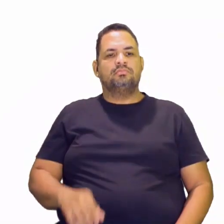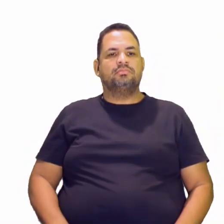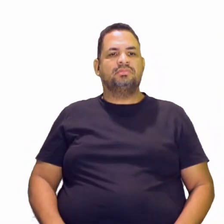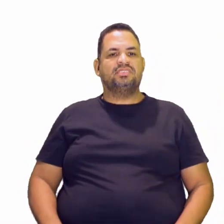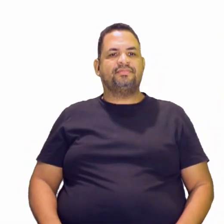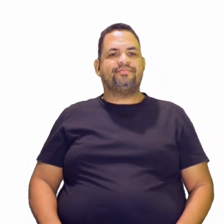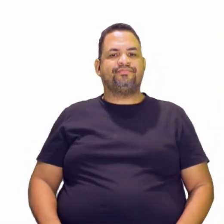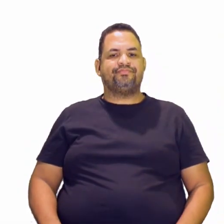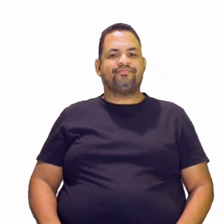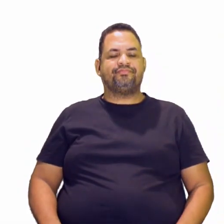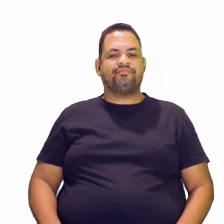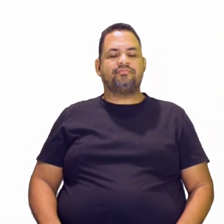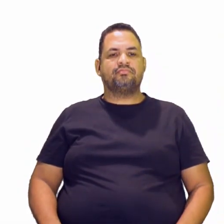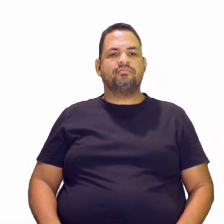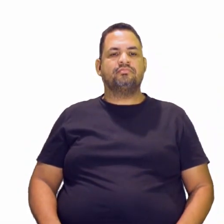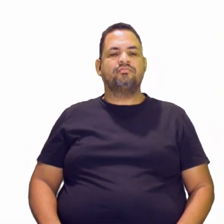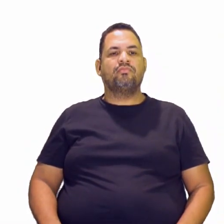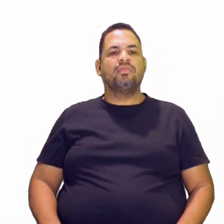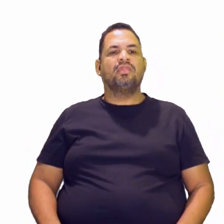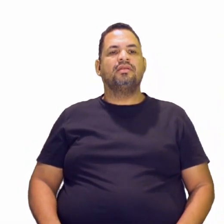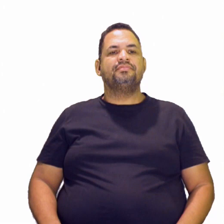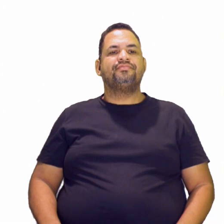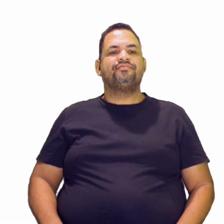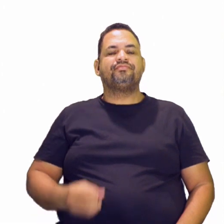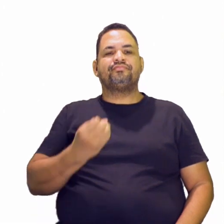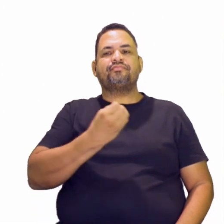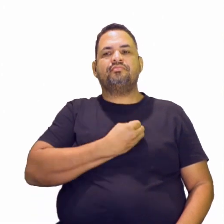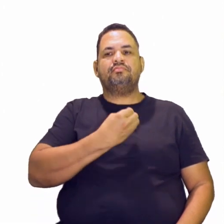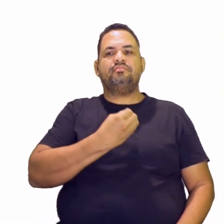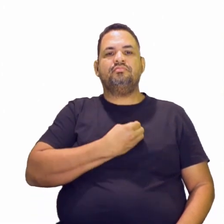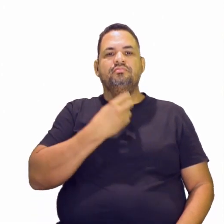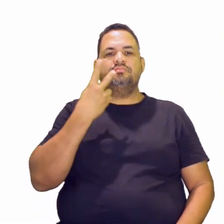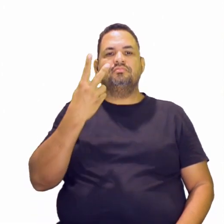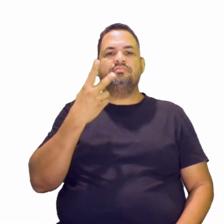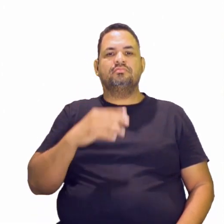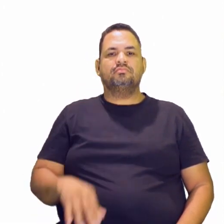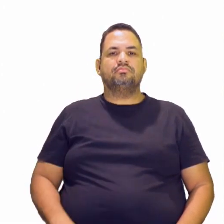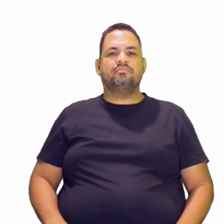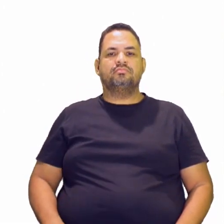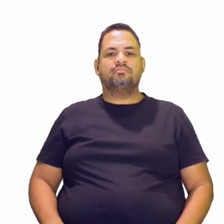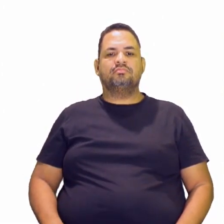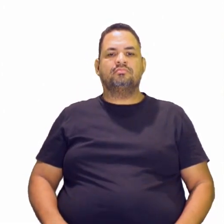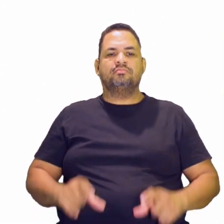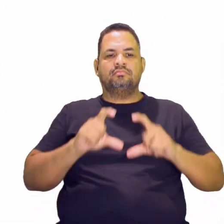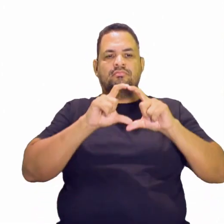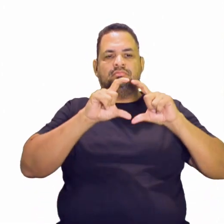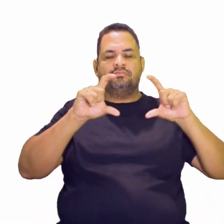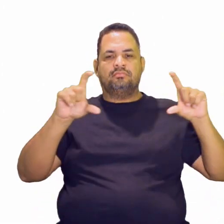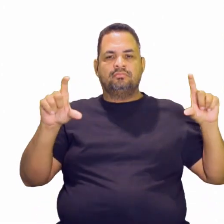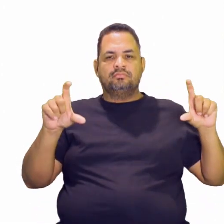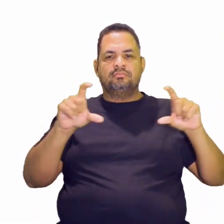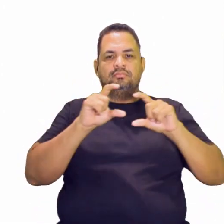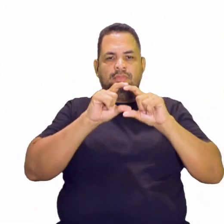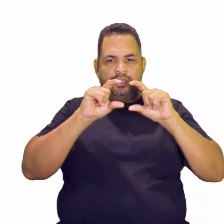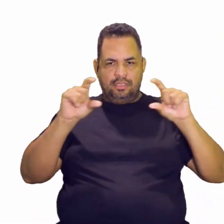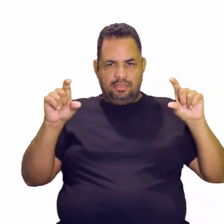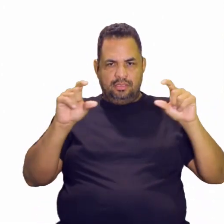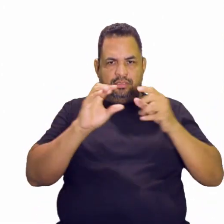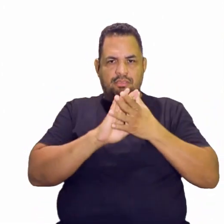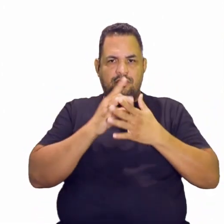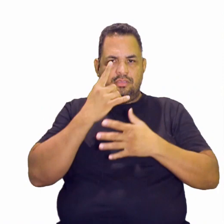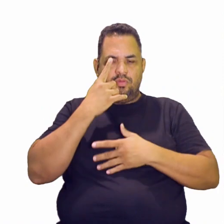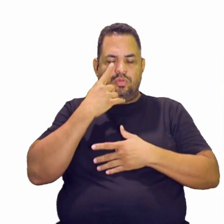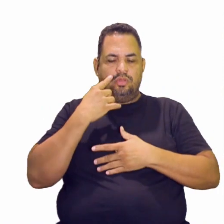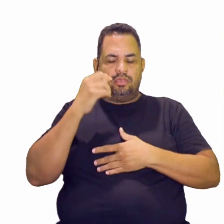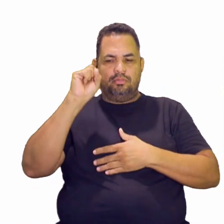para quem acertou. Vamos para a questão de número 2. O trecho da música Lágrima